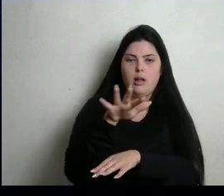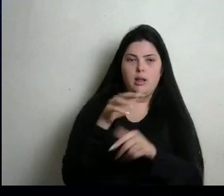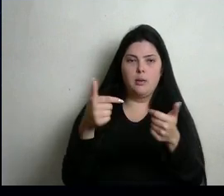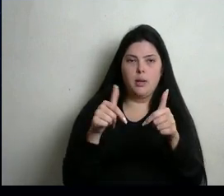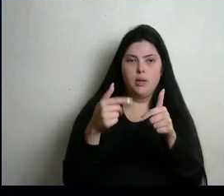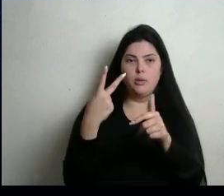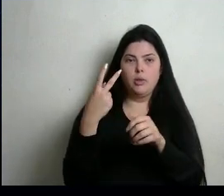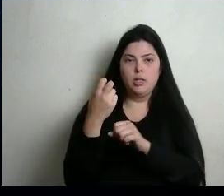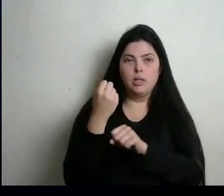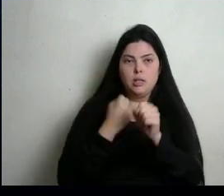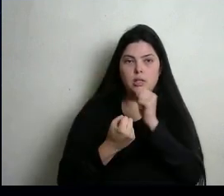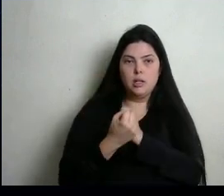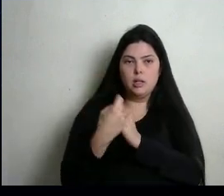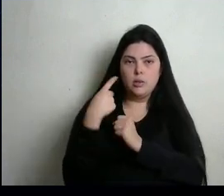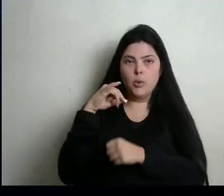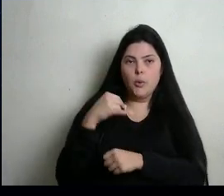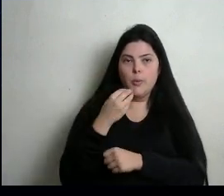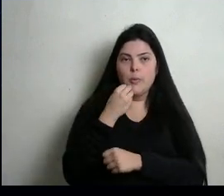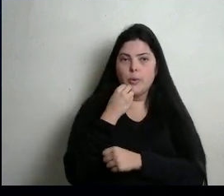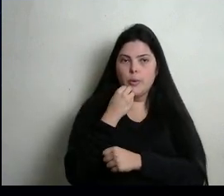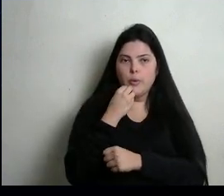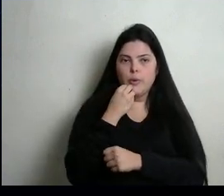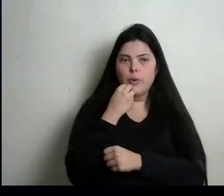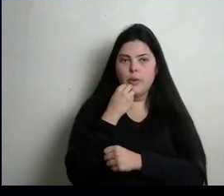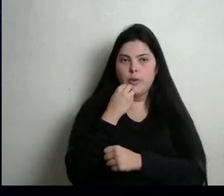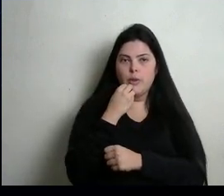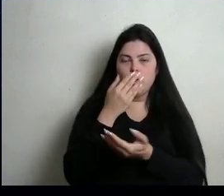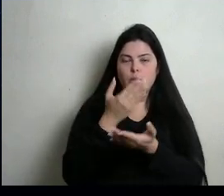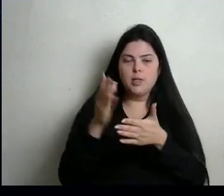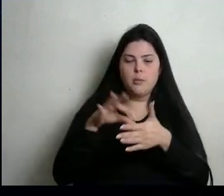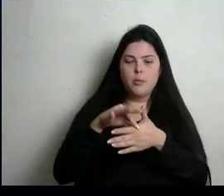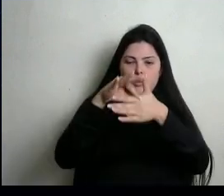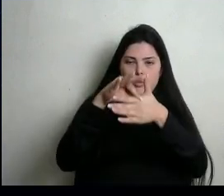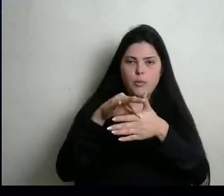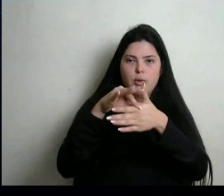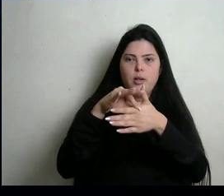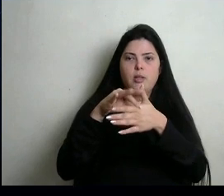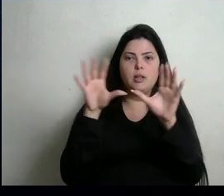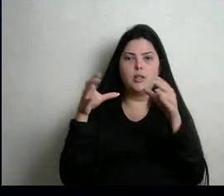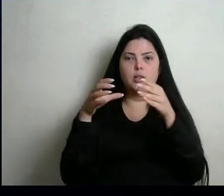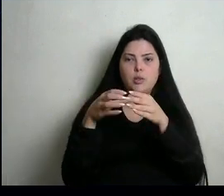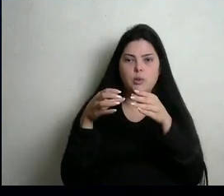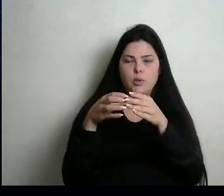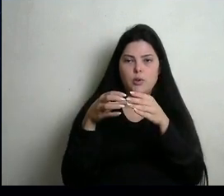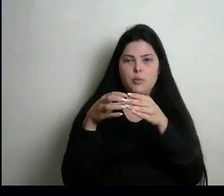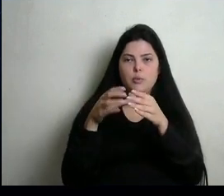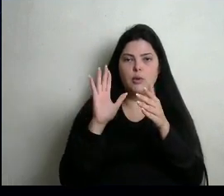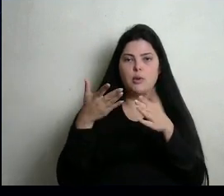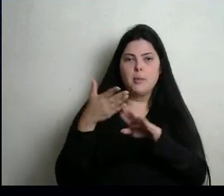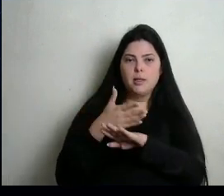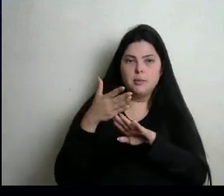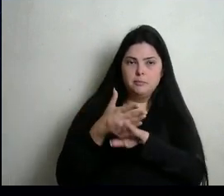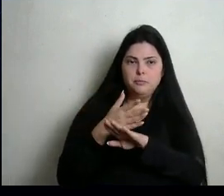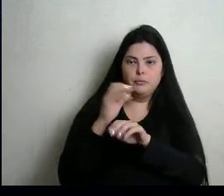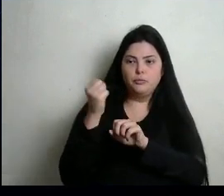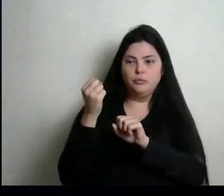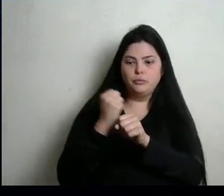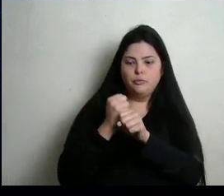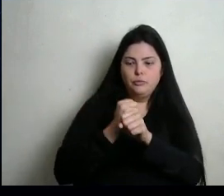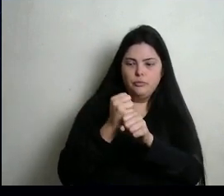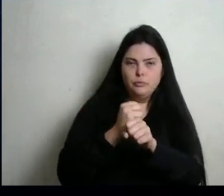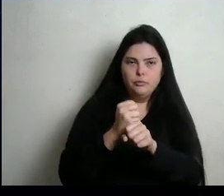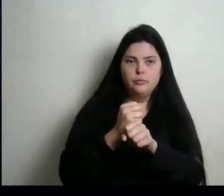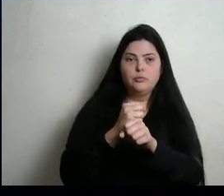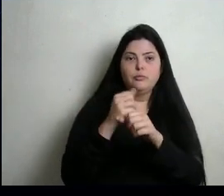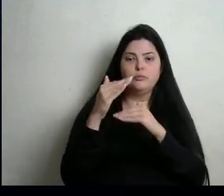atrás, eu tive a oportunidade de assumir a liderança desse time a qual eu vinha fazendo parte nesses 8 anos. Então, a minha carreira